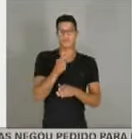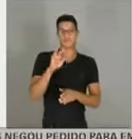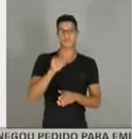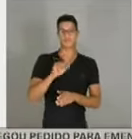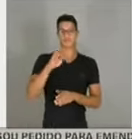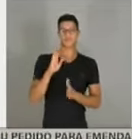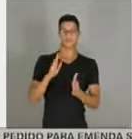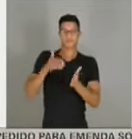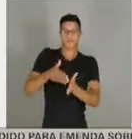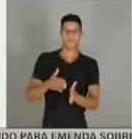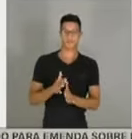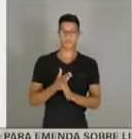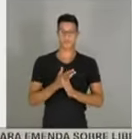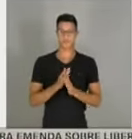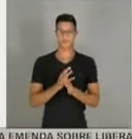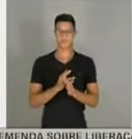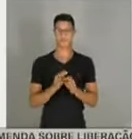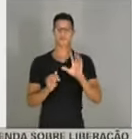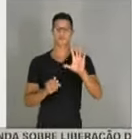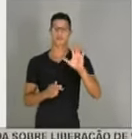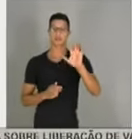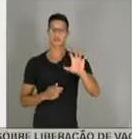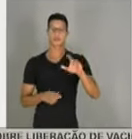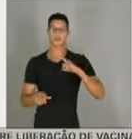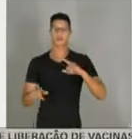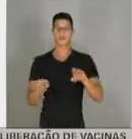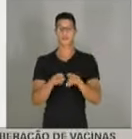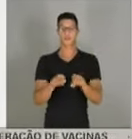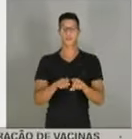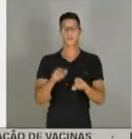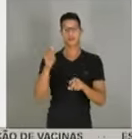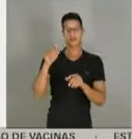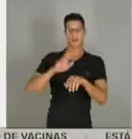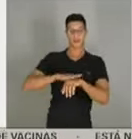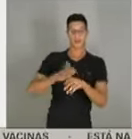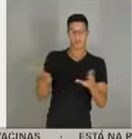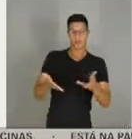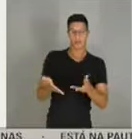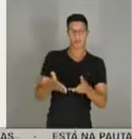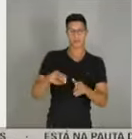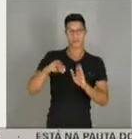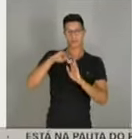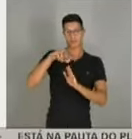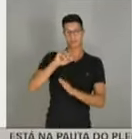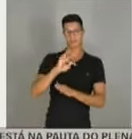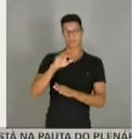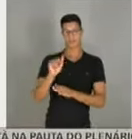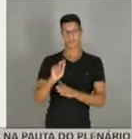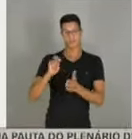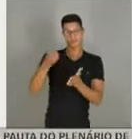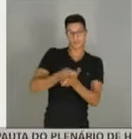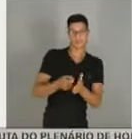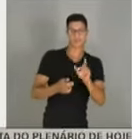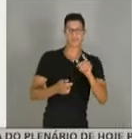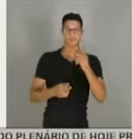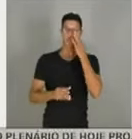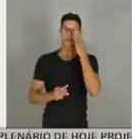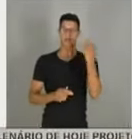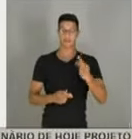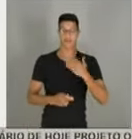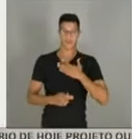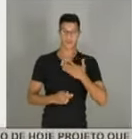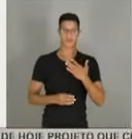impeditivo. Mas mais do que isso, veio também mais ou menos nessa época as notas fiscais de pagamento. Uma delas me chamou muito